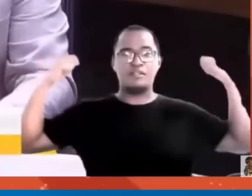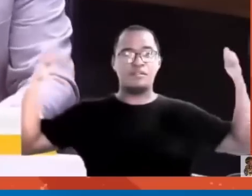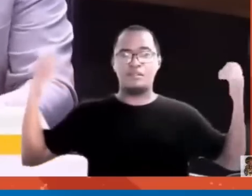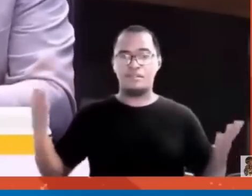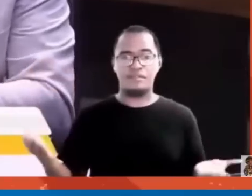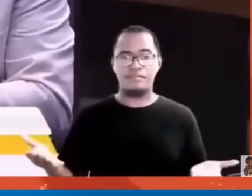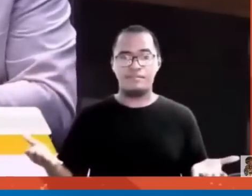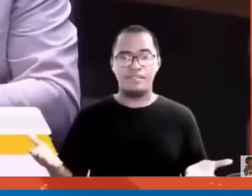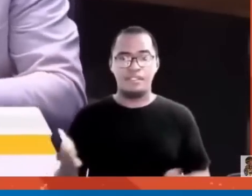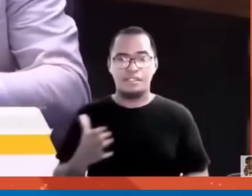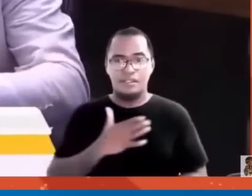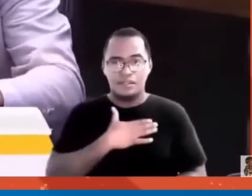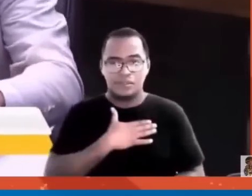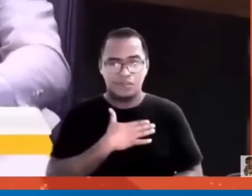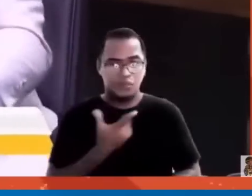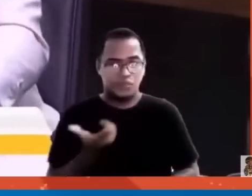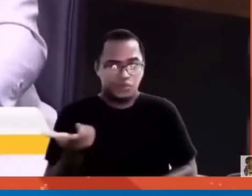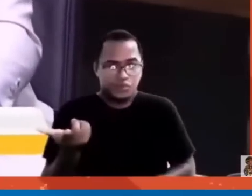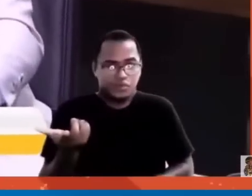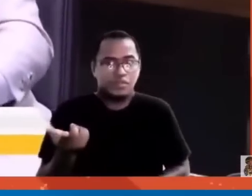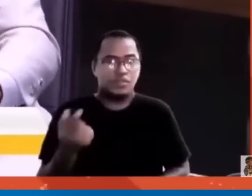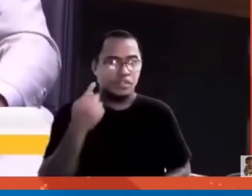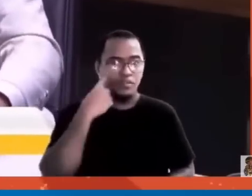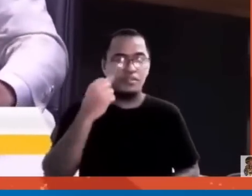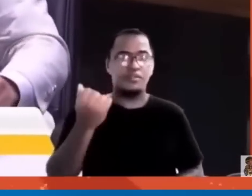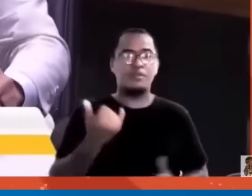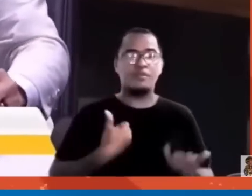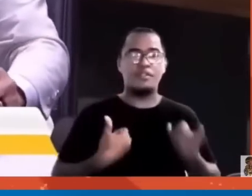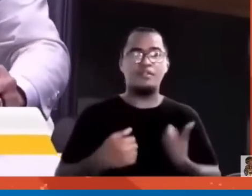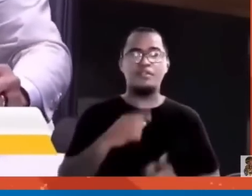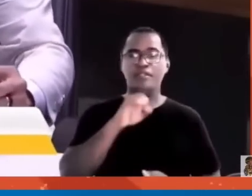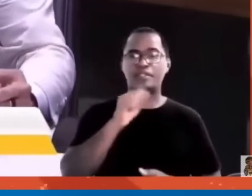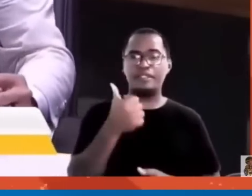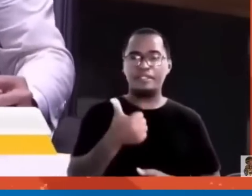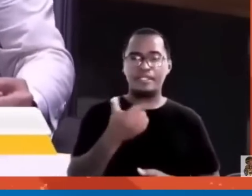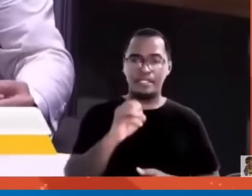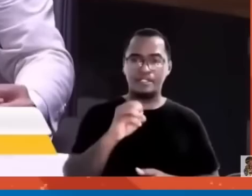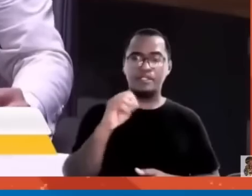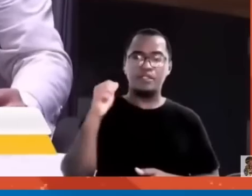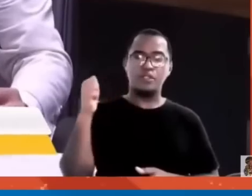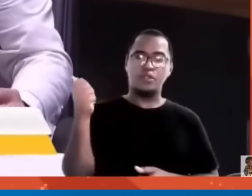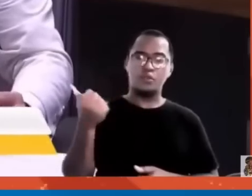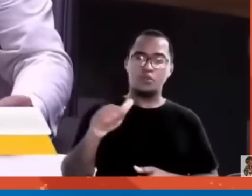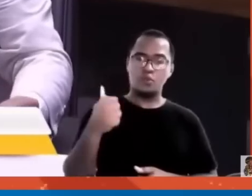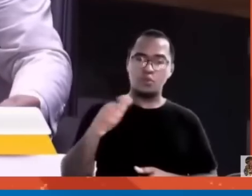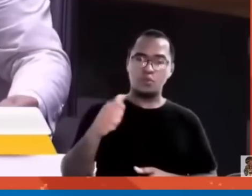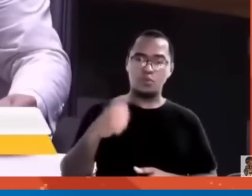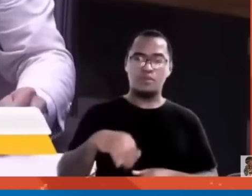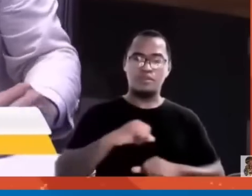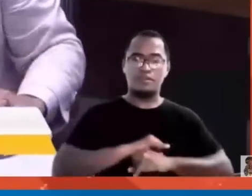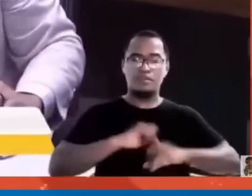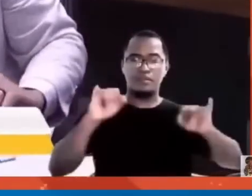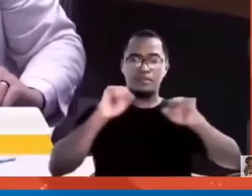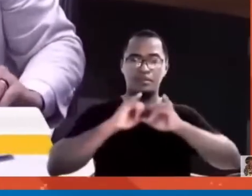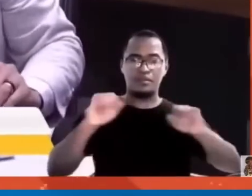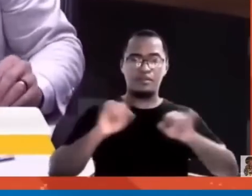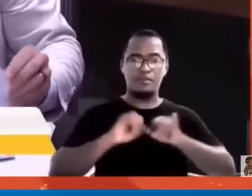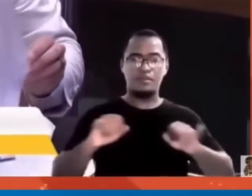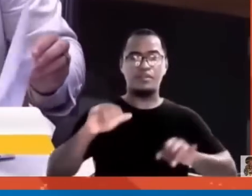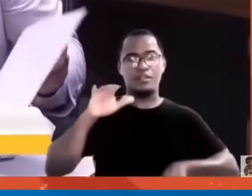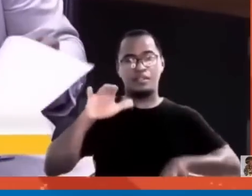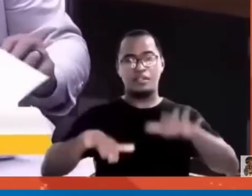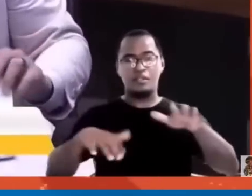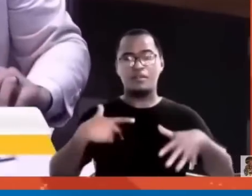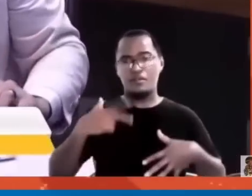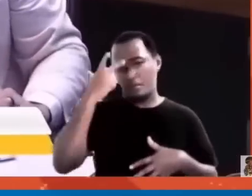que me assusta, eu queria ouvir do senhor, é que no dia 10 do 11, ao senhor fazer essa declaração, com certeza a um militante daquele